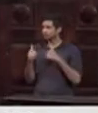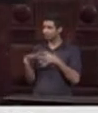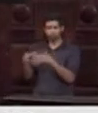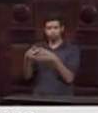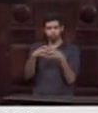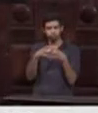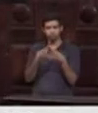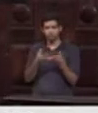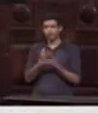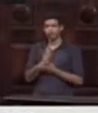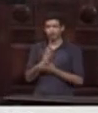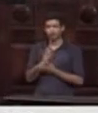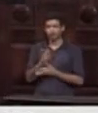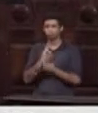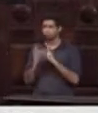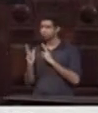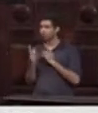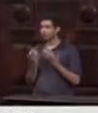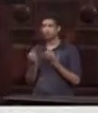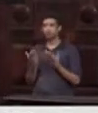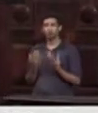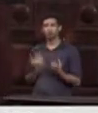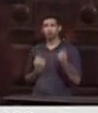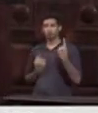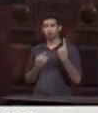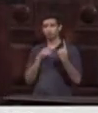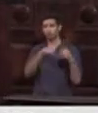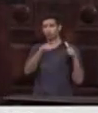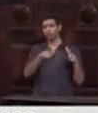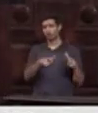resultados pífios. Uma,